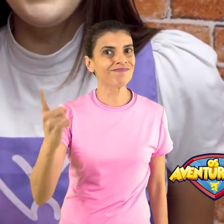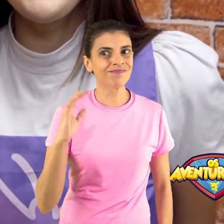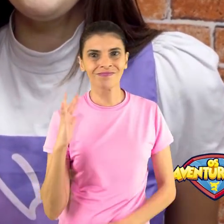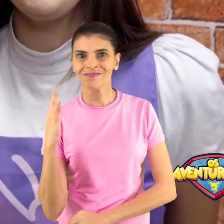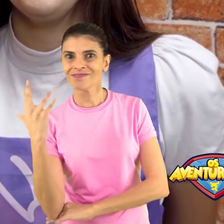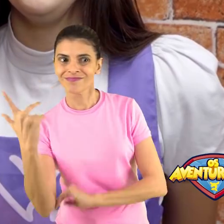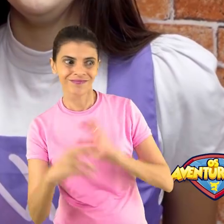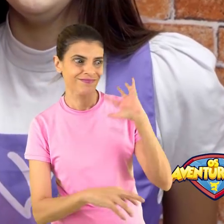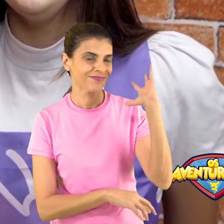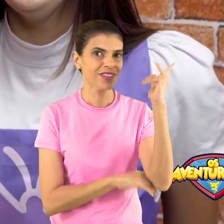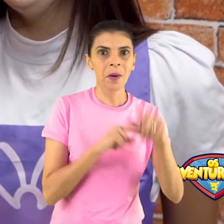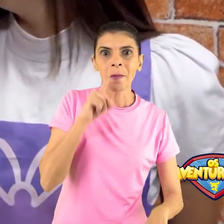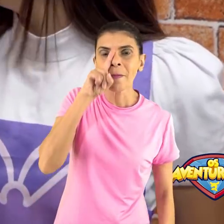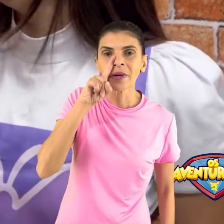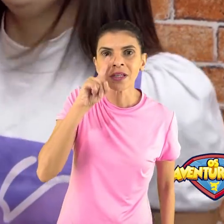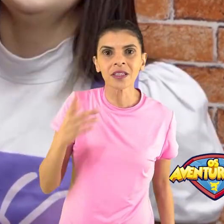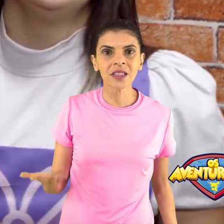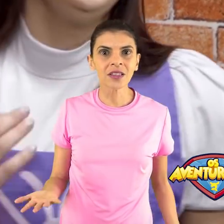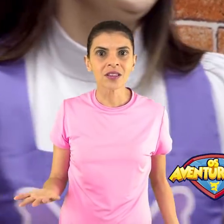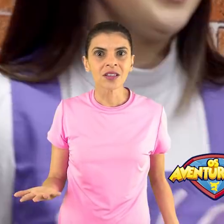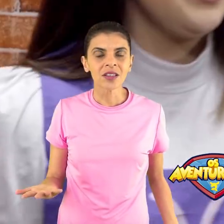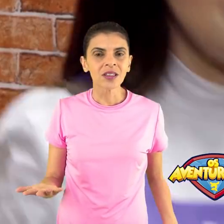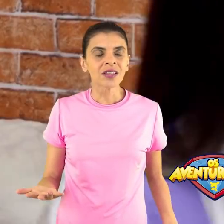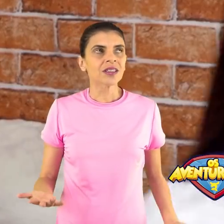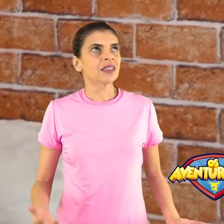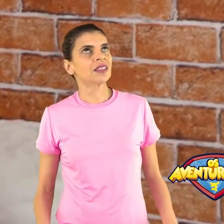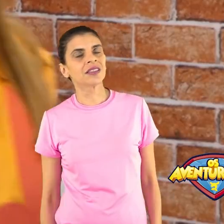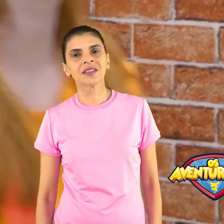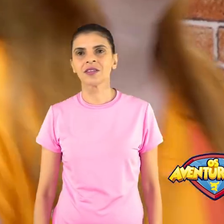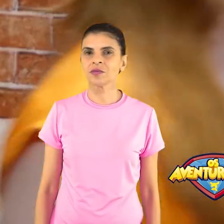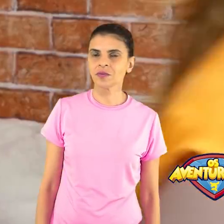Floresta do Perigo. Ai.